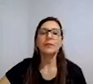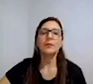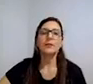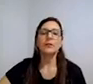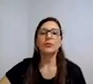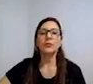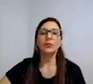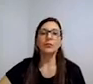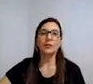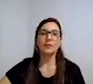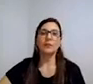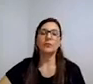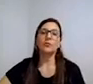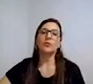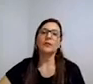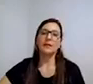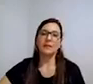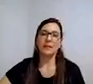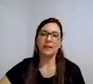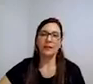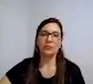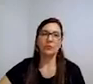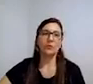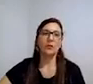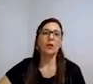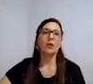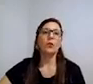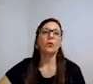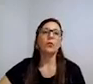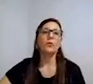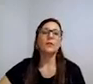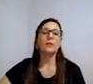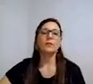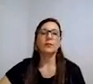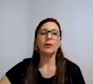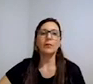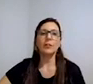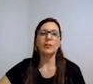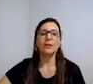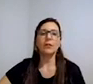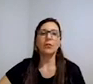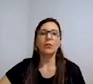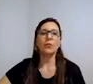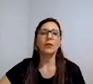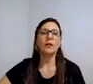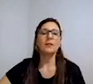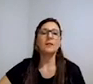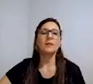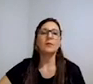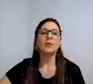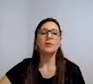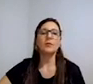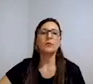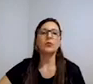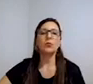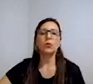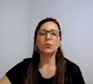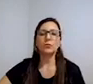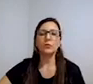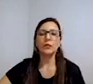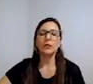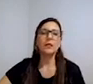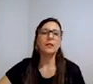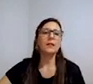Aqui nós temos a estrutura do tecido muscular esquelético. Observando a imagem logo aqui em cima, nós temos